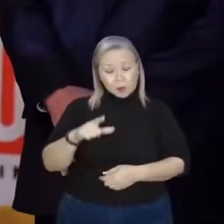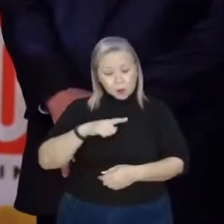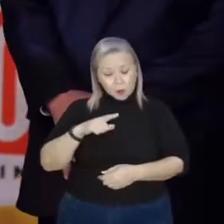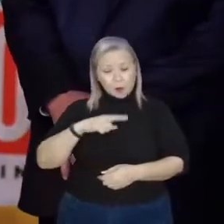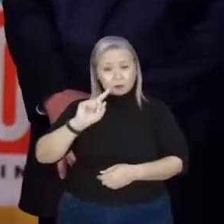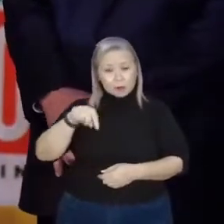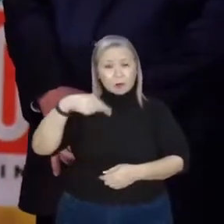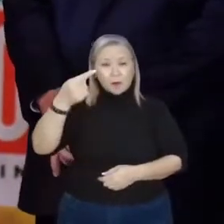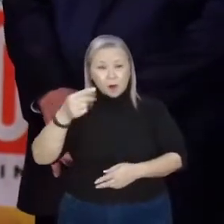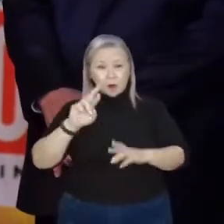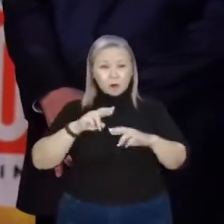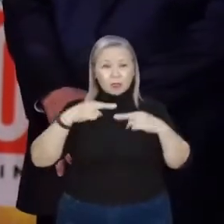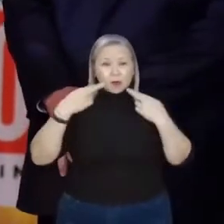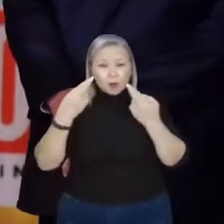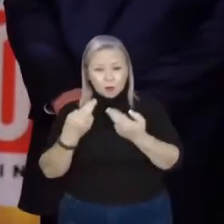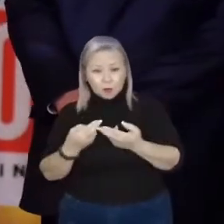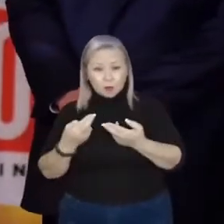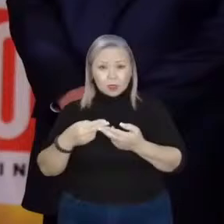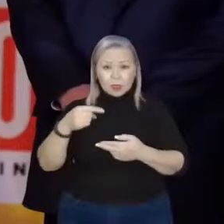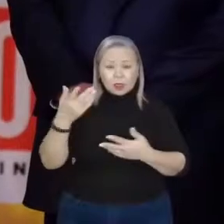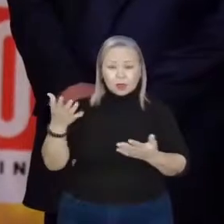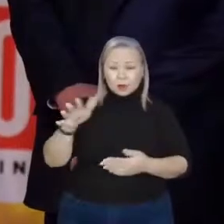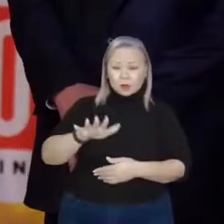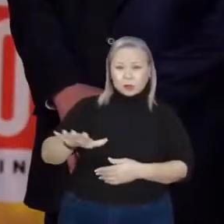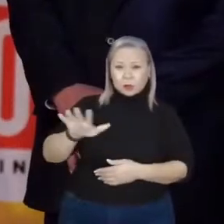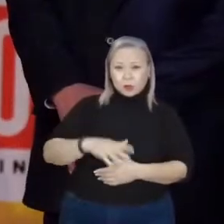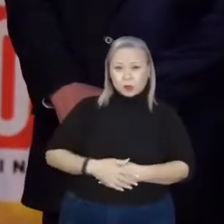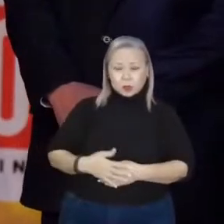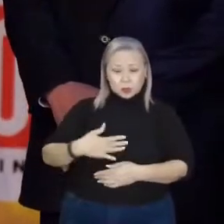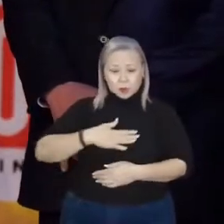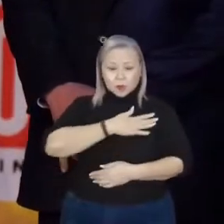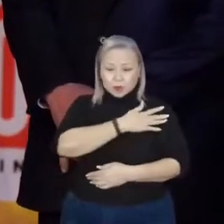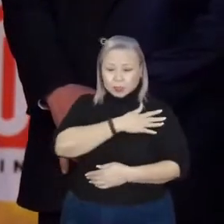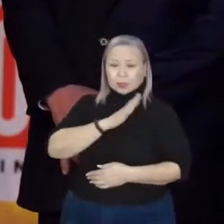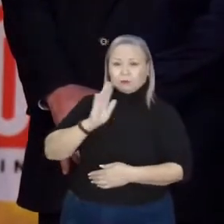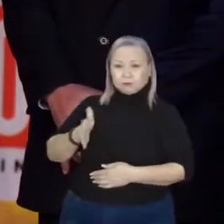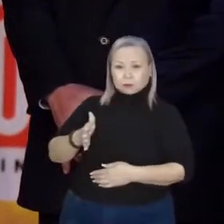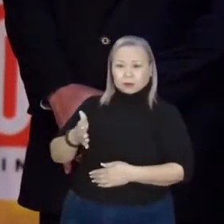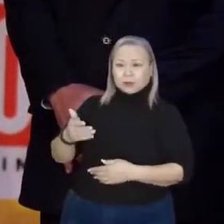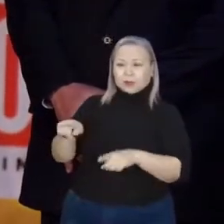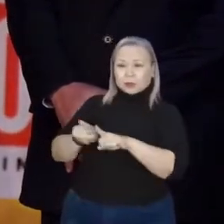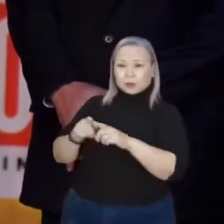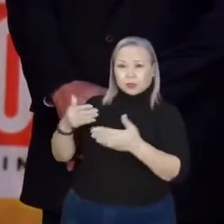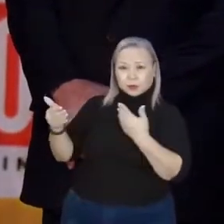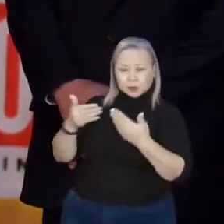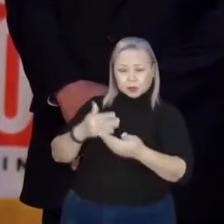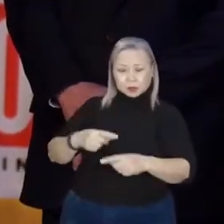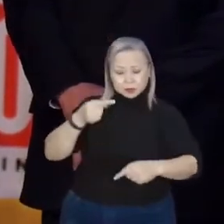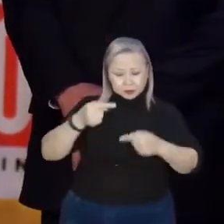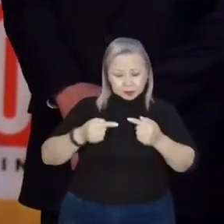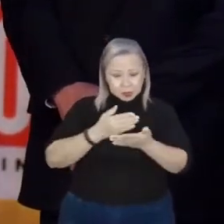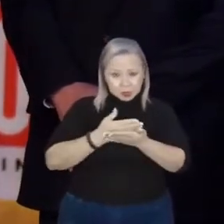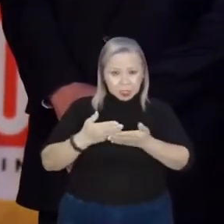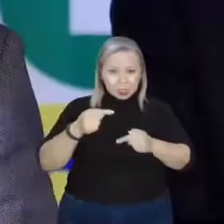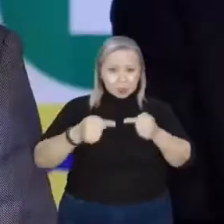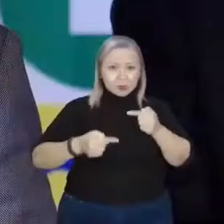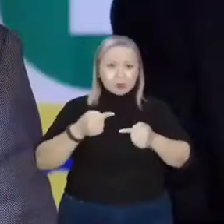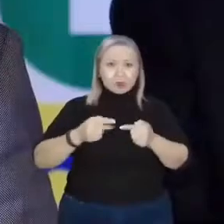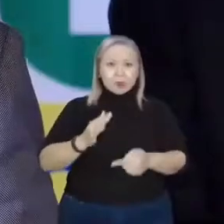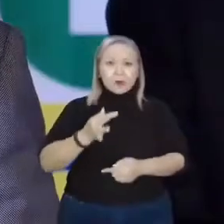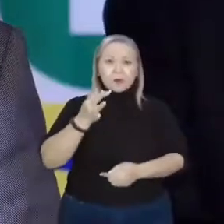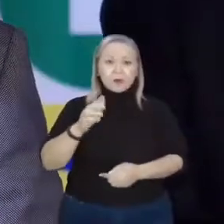os comandantes, que ele já conversou, para que a gente possa começar a discutir o futuro do nosso